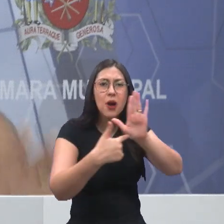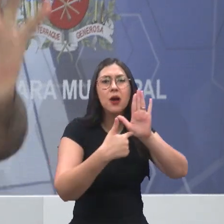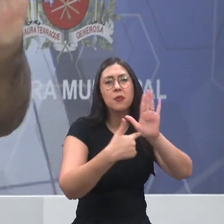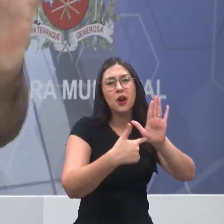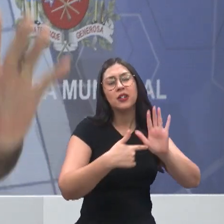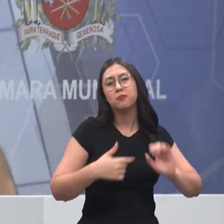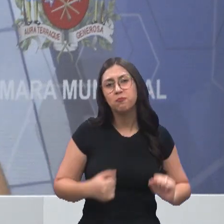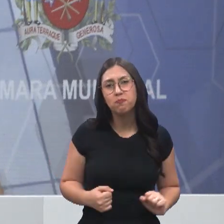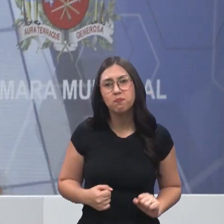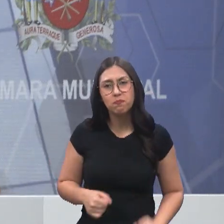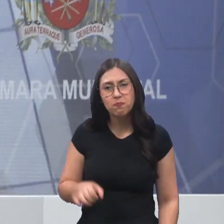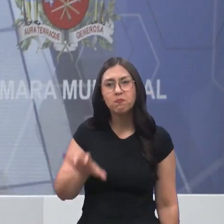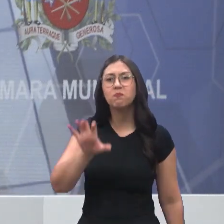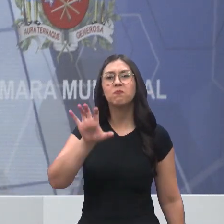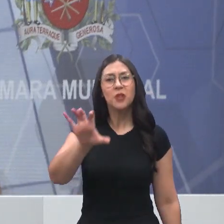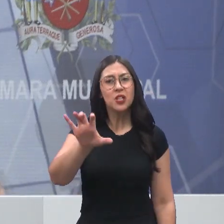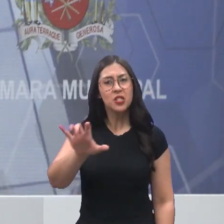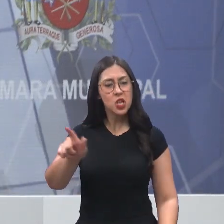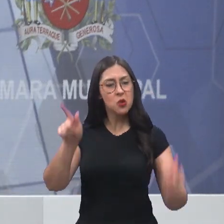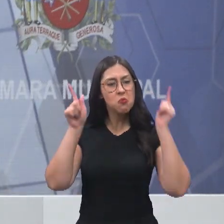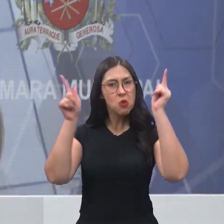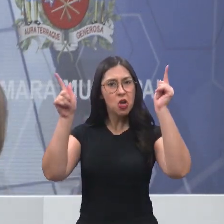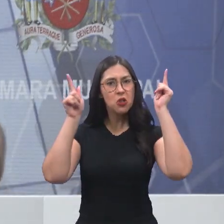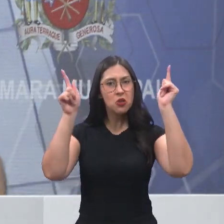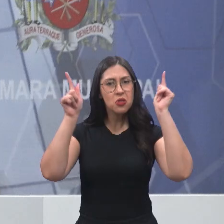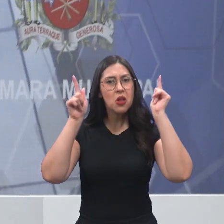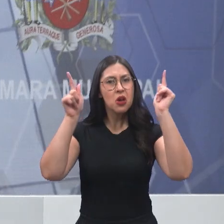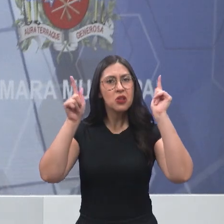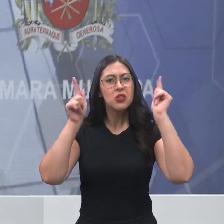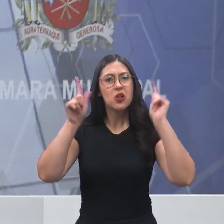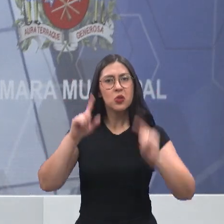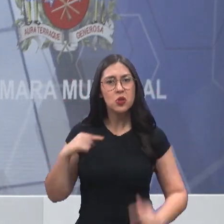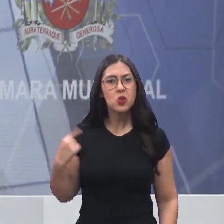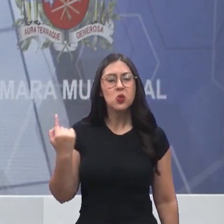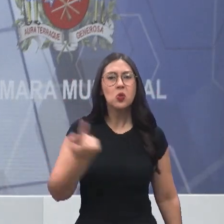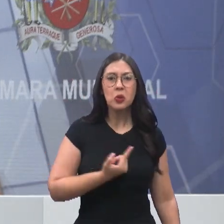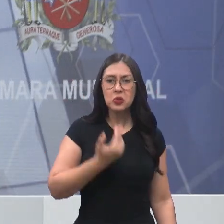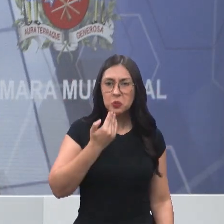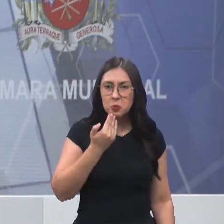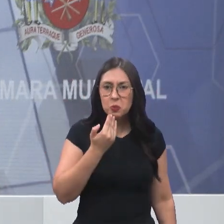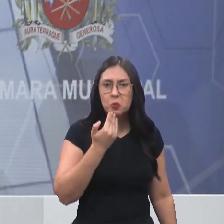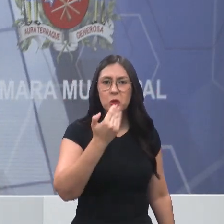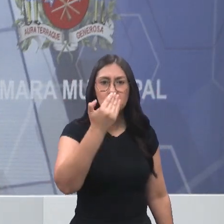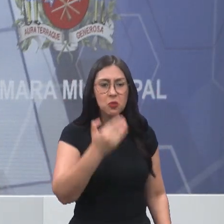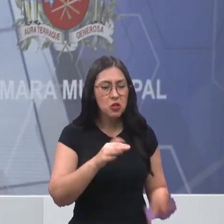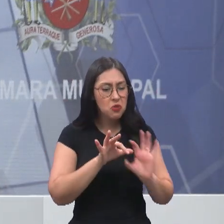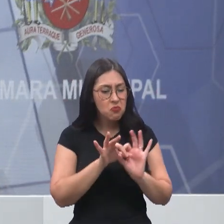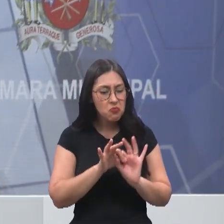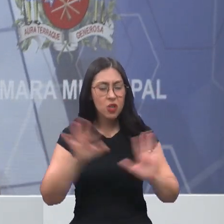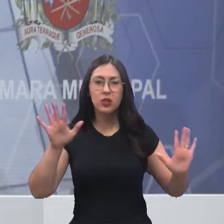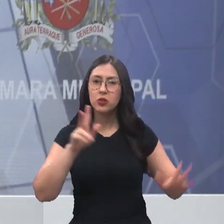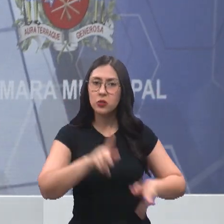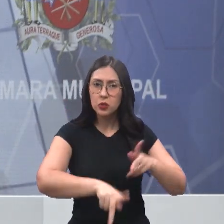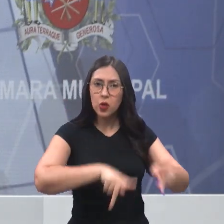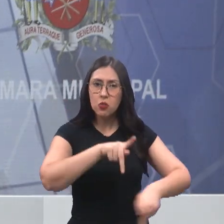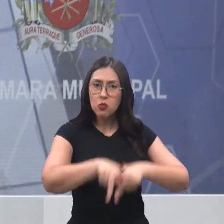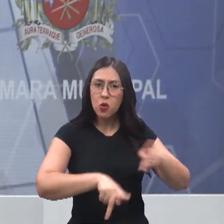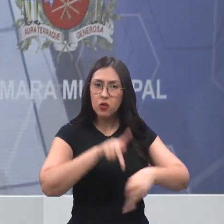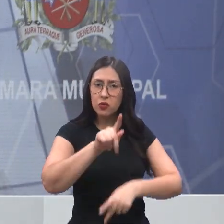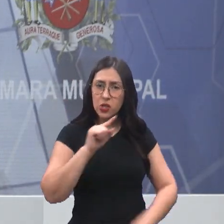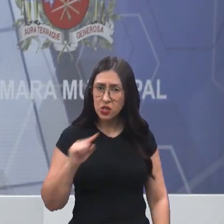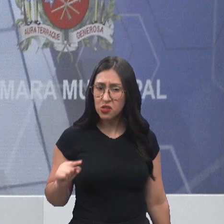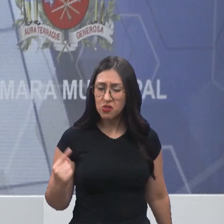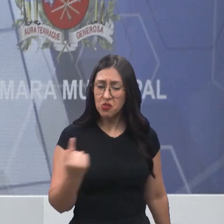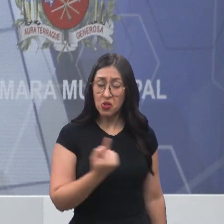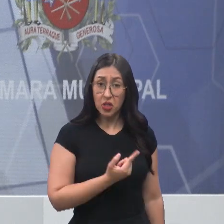É assim que nós protestamos, é assim que nós reivindicamos a liberdade do nosso povo. É assim que nós